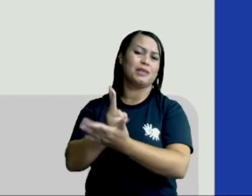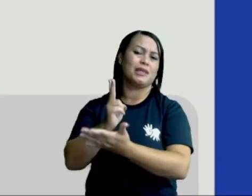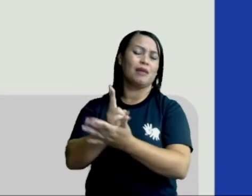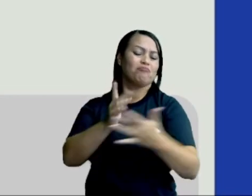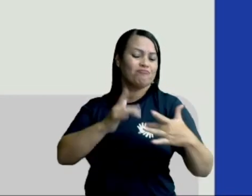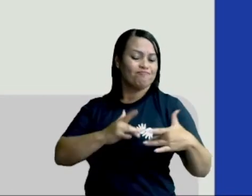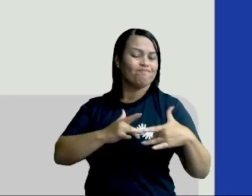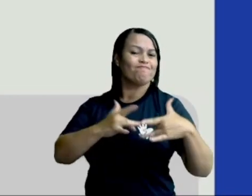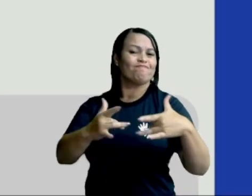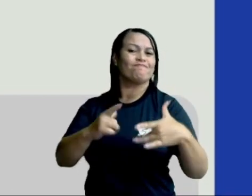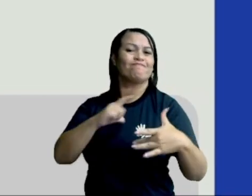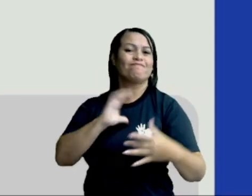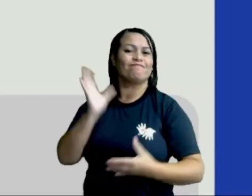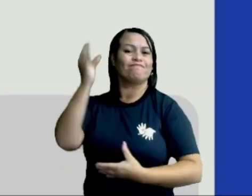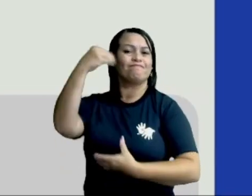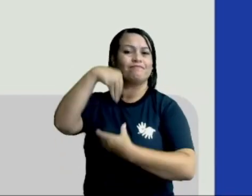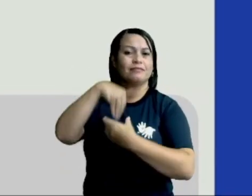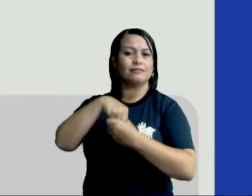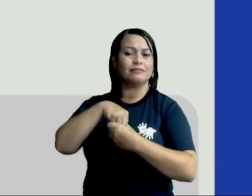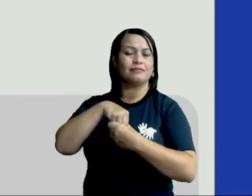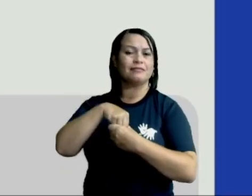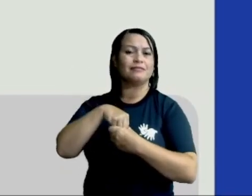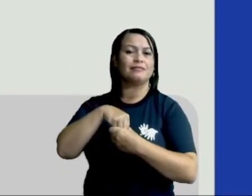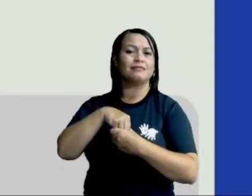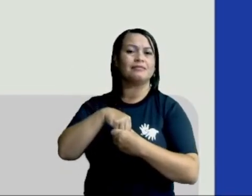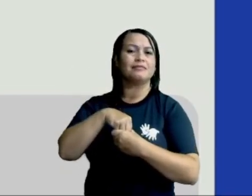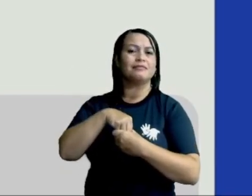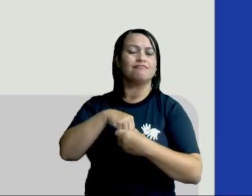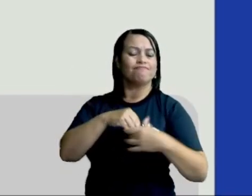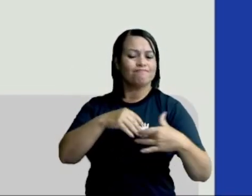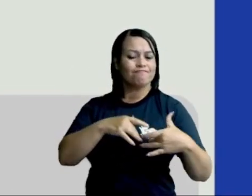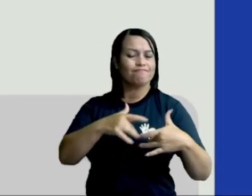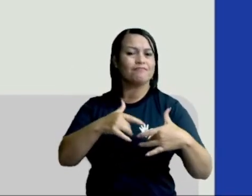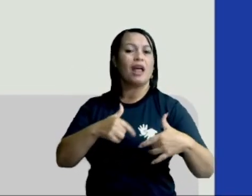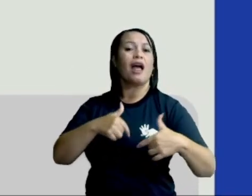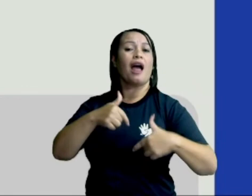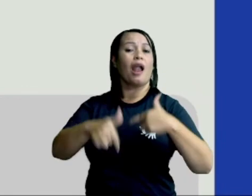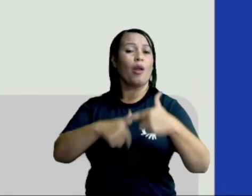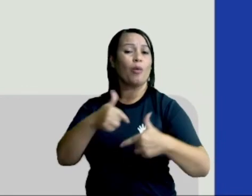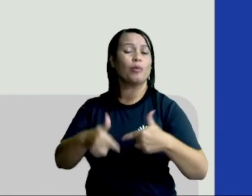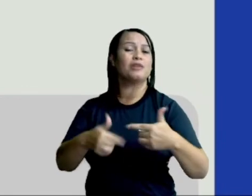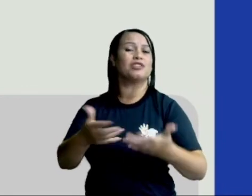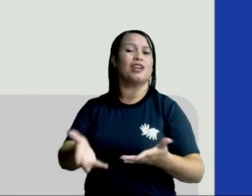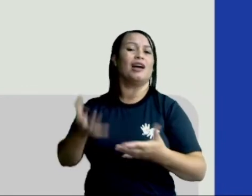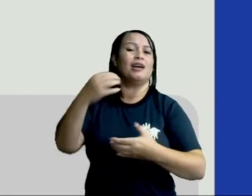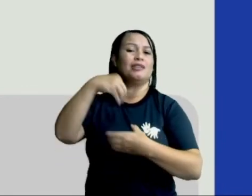porque está no espírito desse povo a luta, ou ser